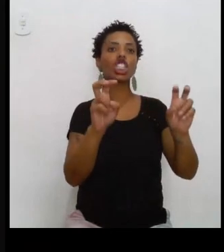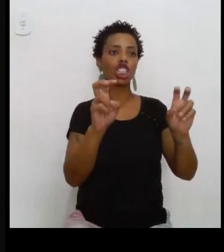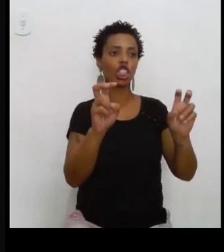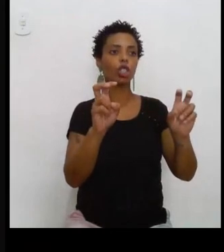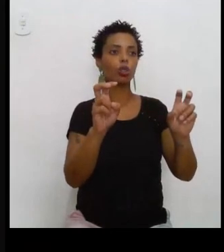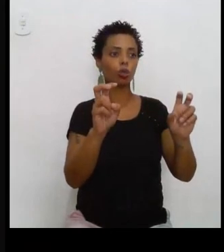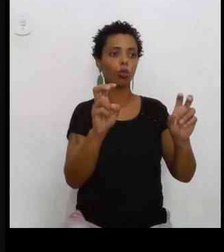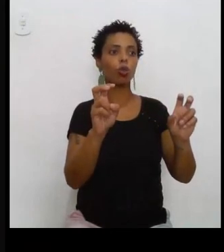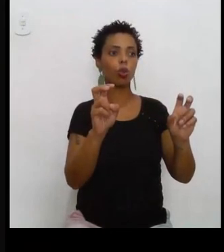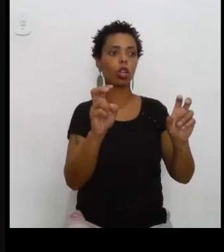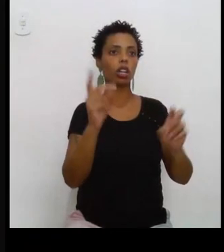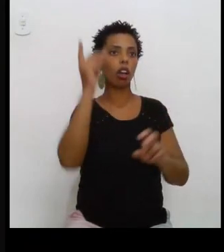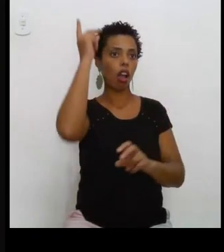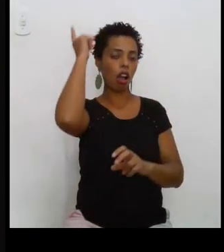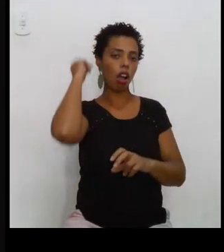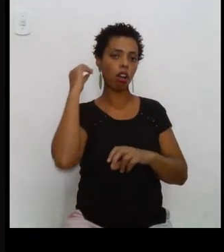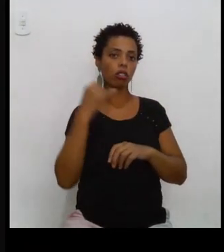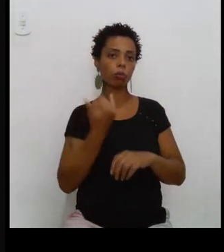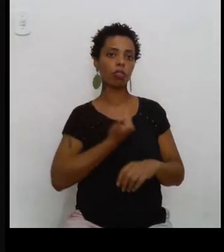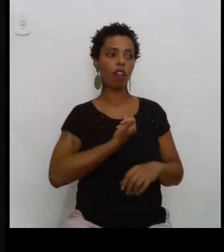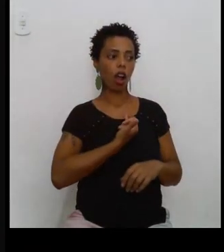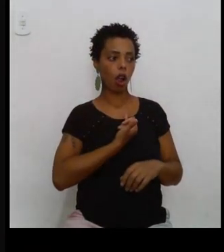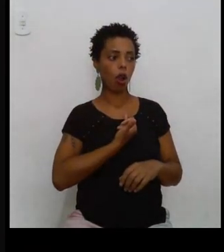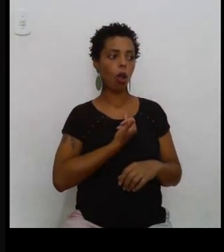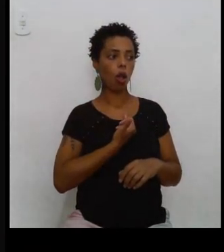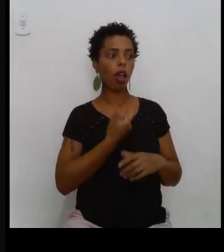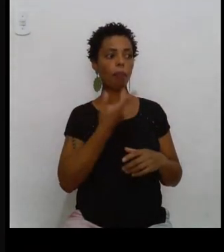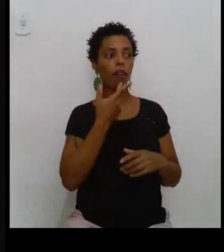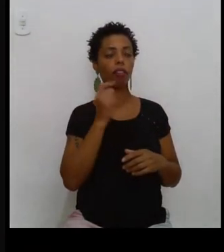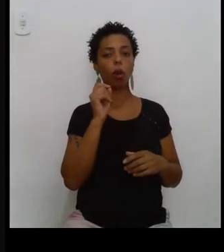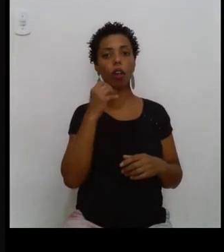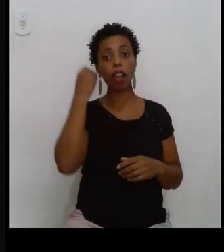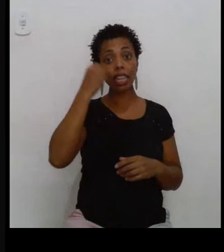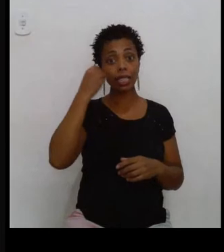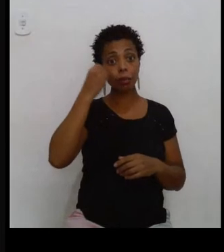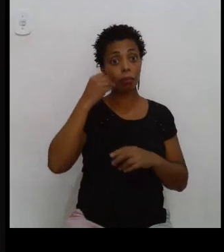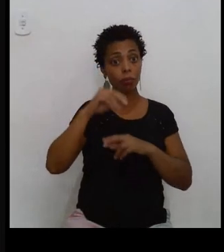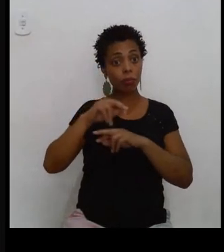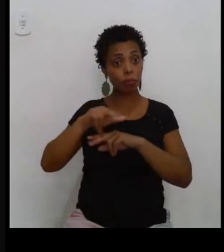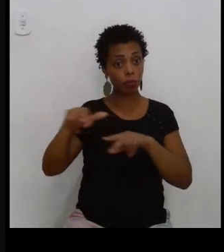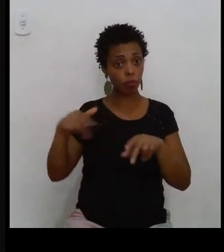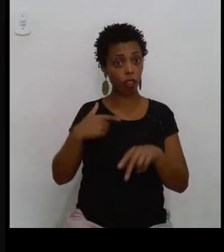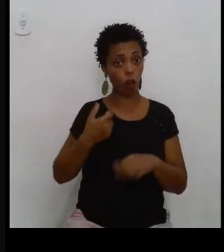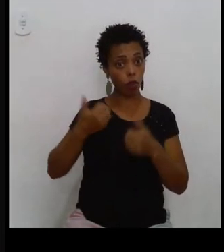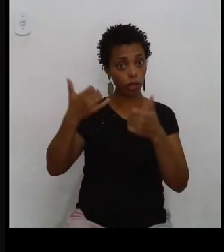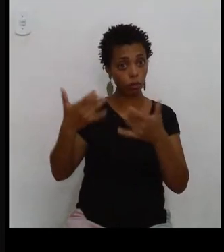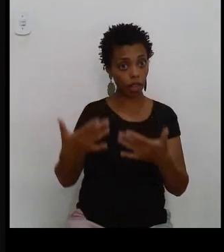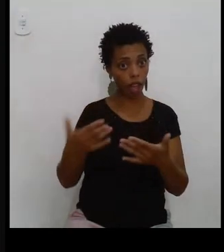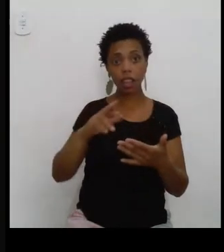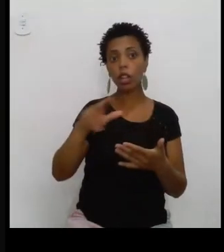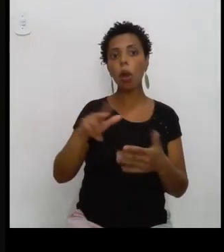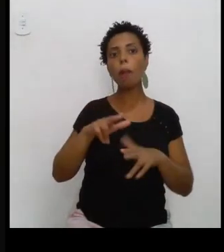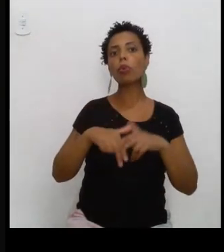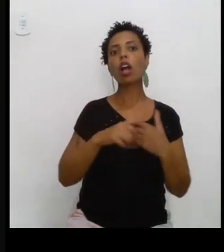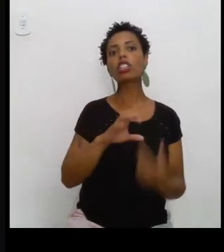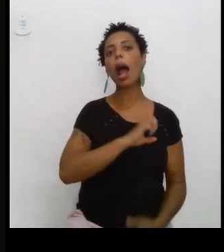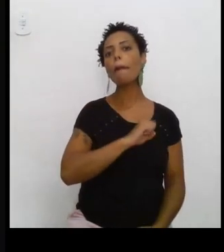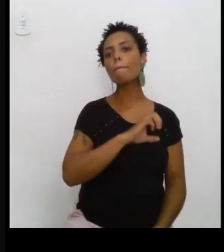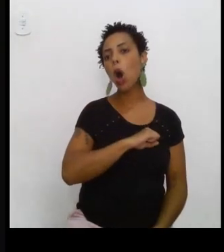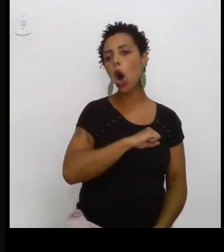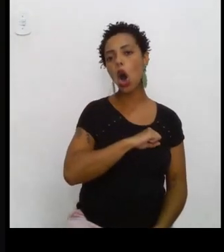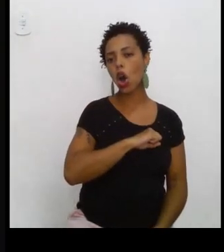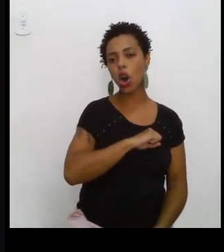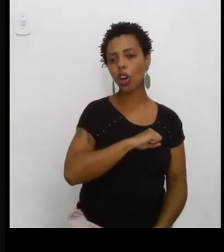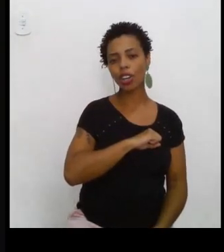dada um tempo e que era para dizer que experiências das experiências vou falar que elas não são feitas por a mudas sem elas não são